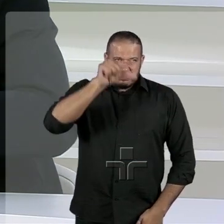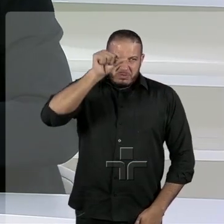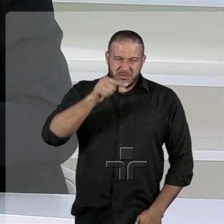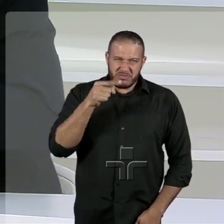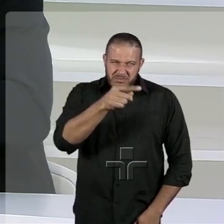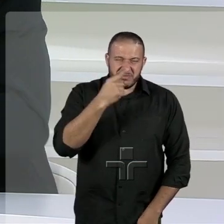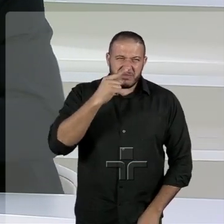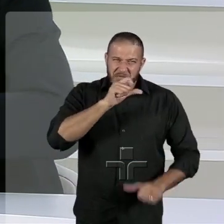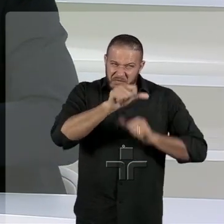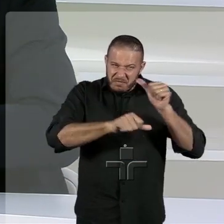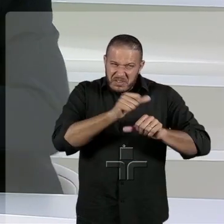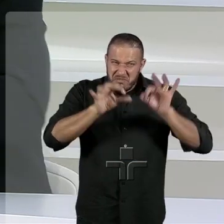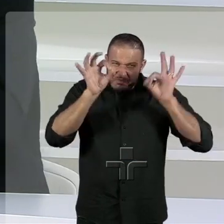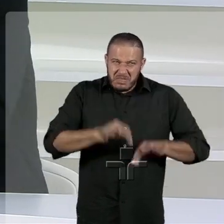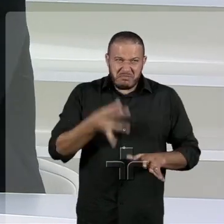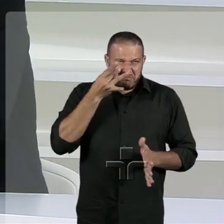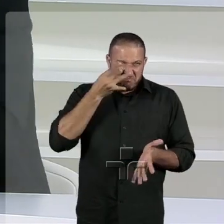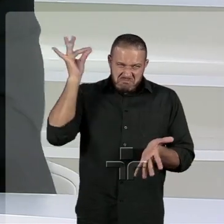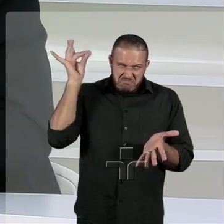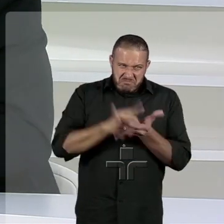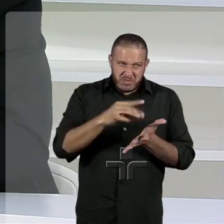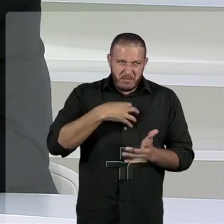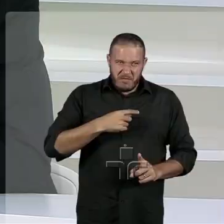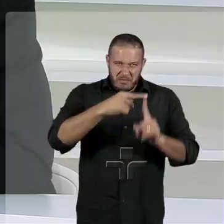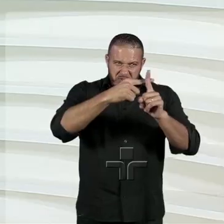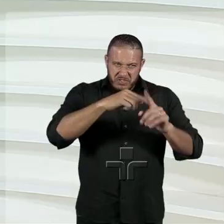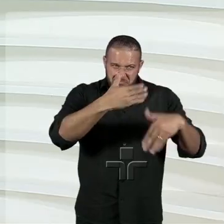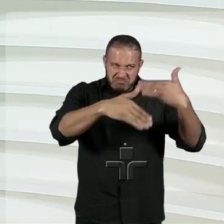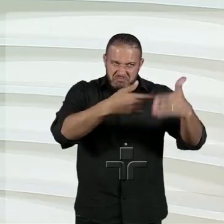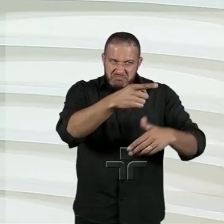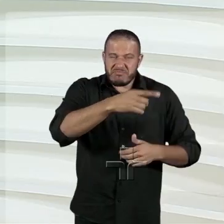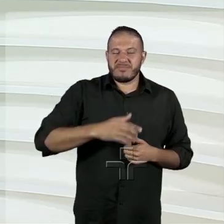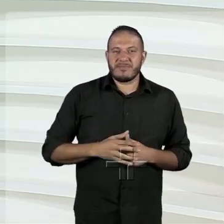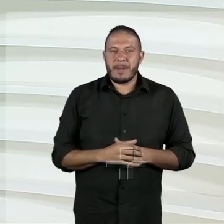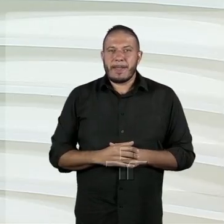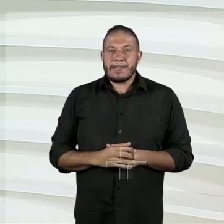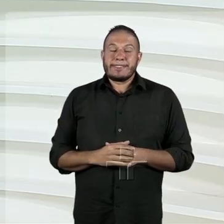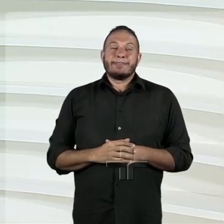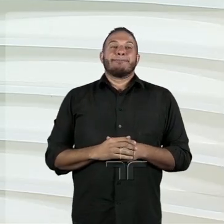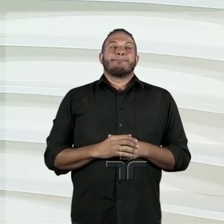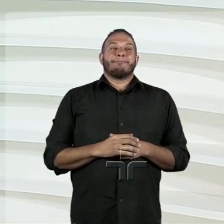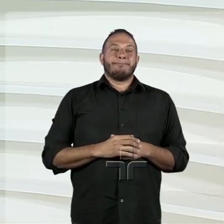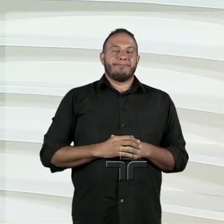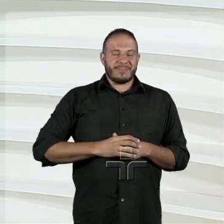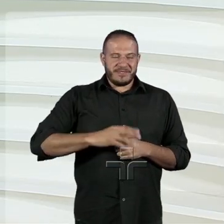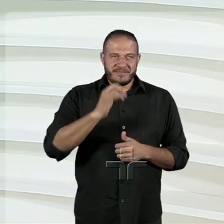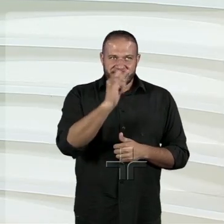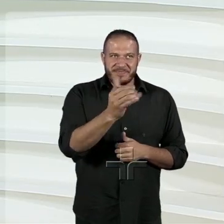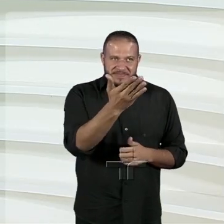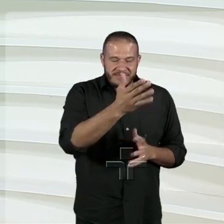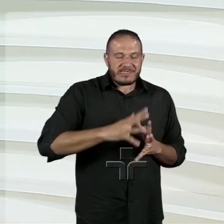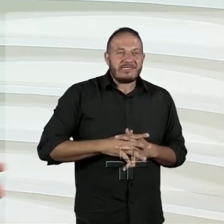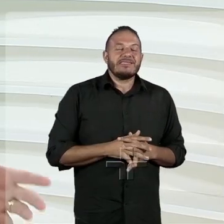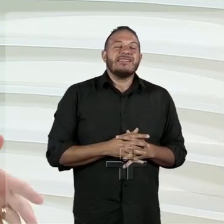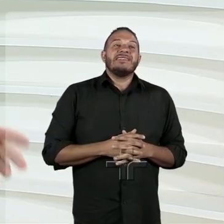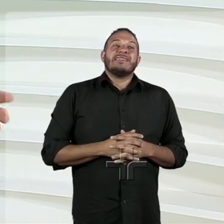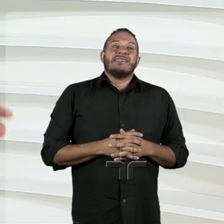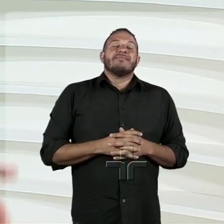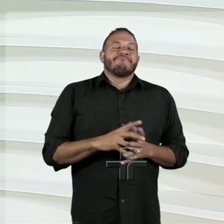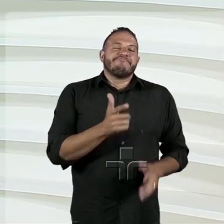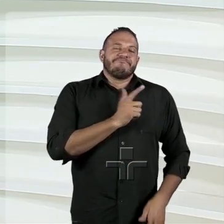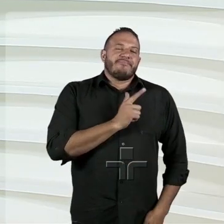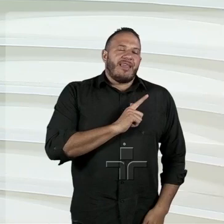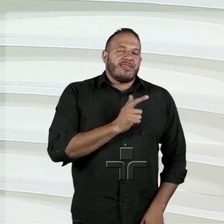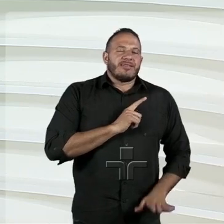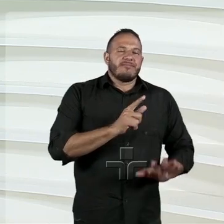vire uma realidade de maneira positiva? Góes, existe sim muita possibilidade